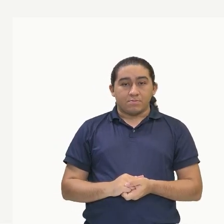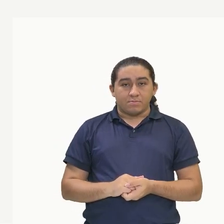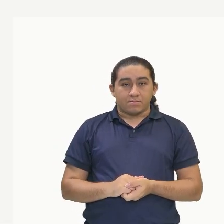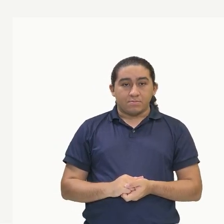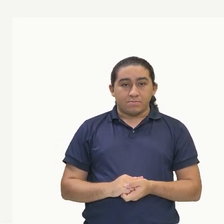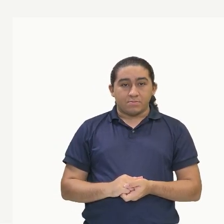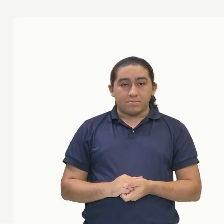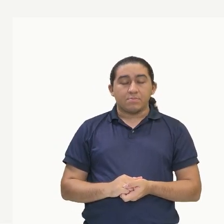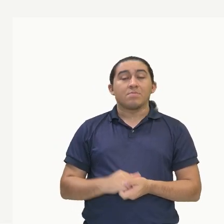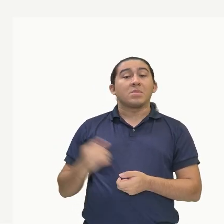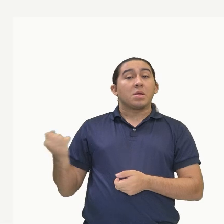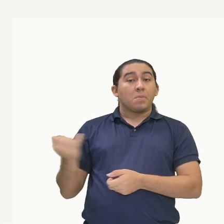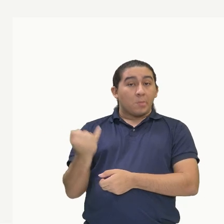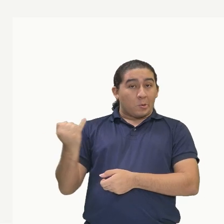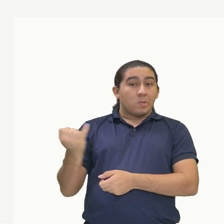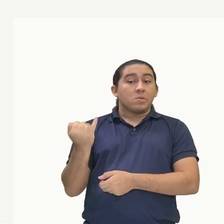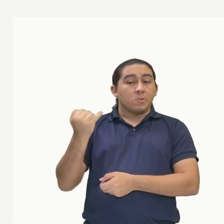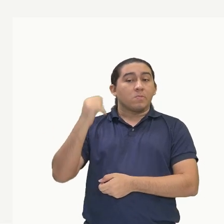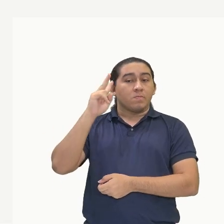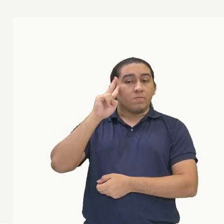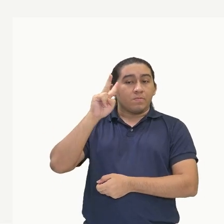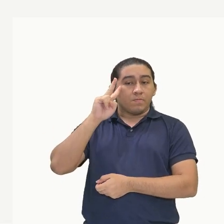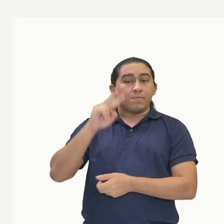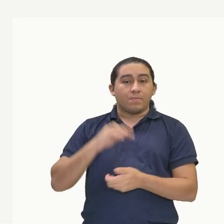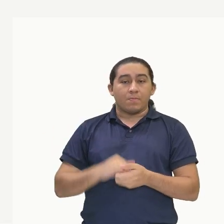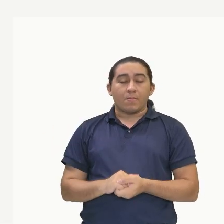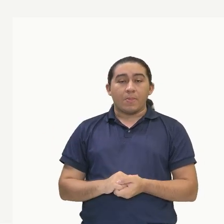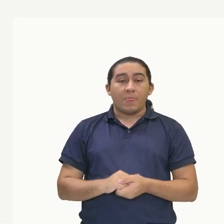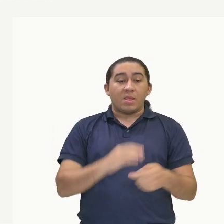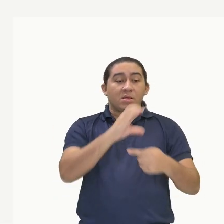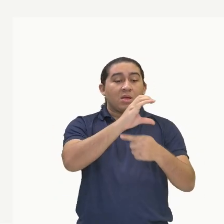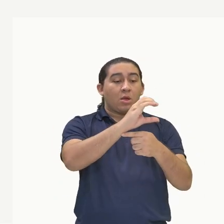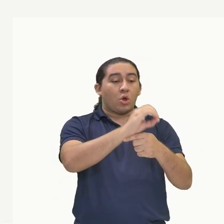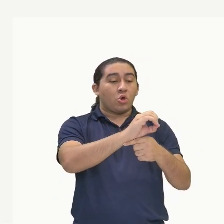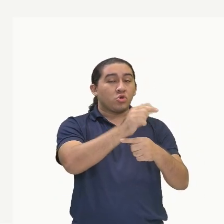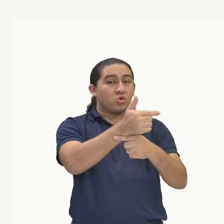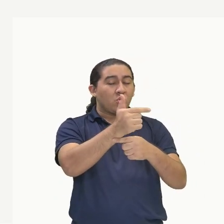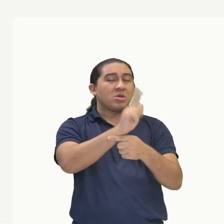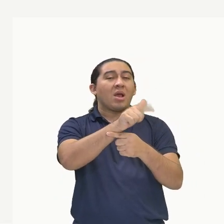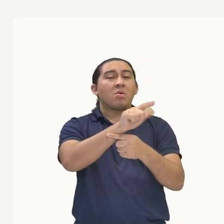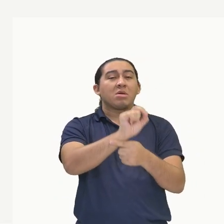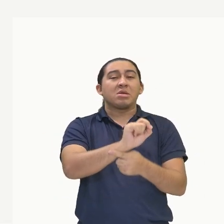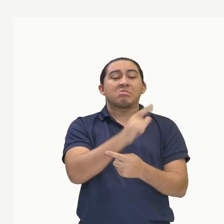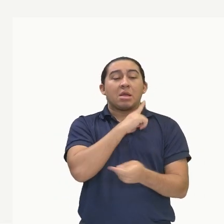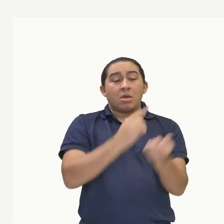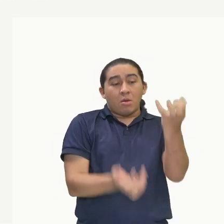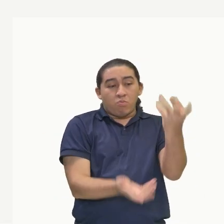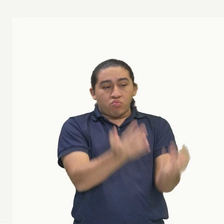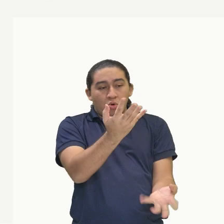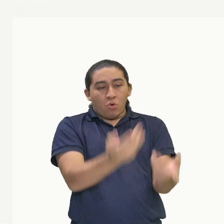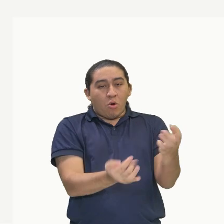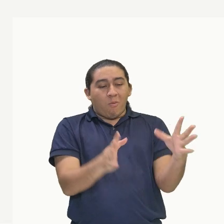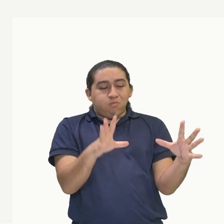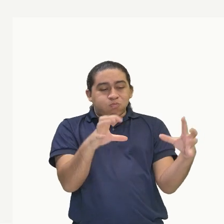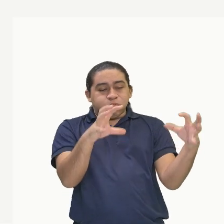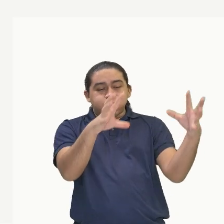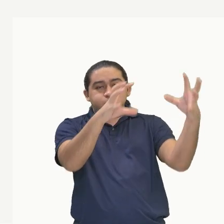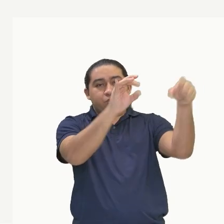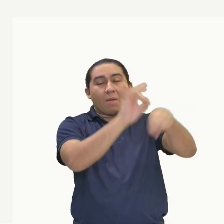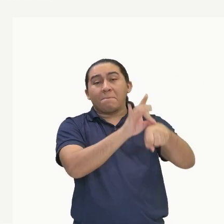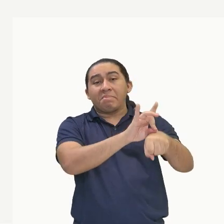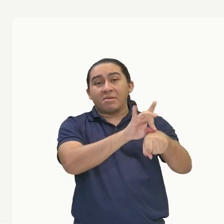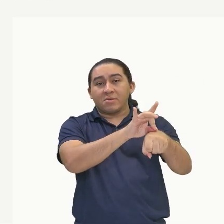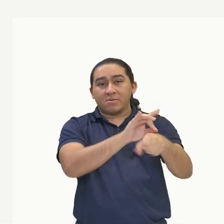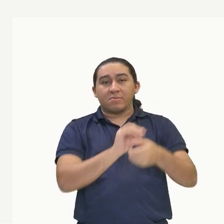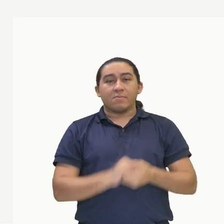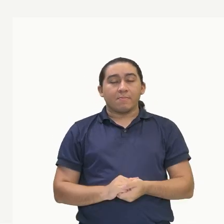Importante dizer, né, que o CO2 ele é aquela fumaça preta que você vê. Já se eu tiver